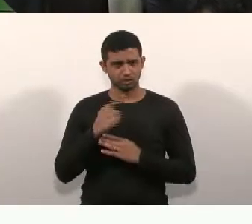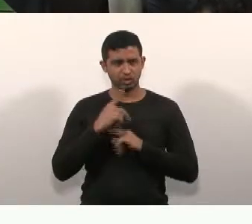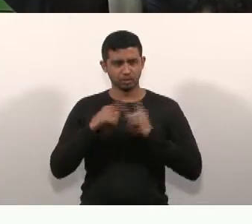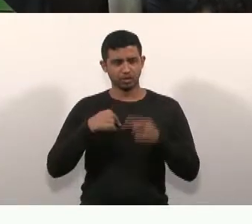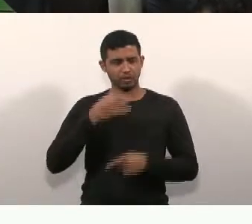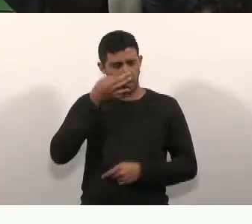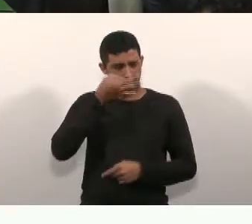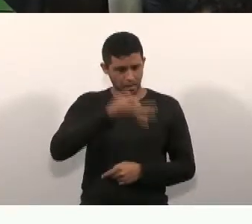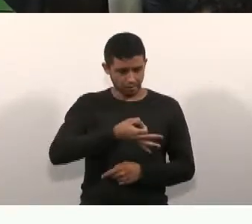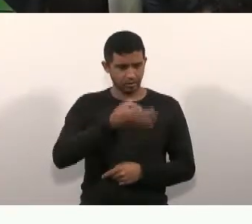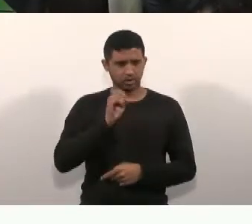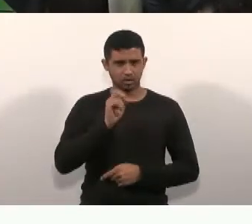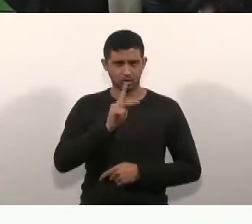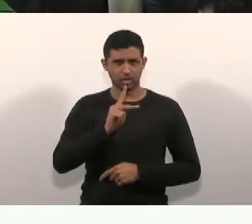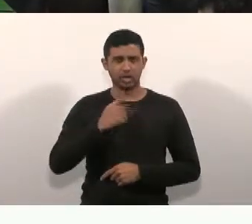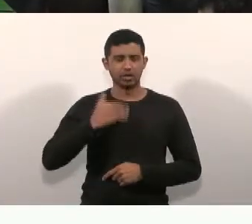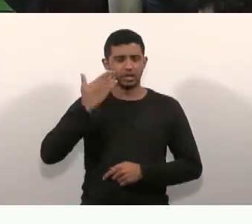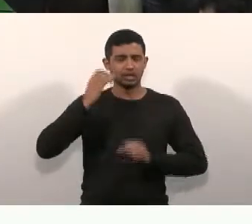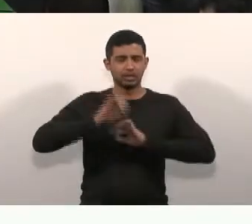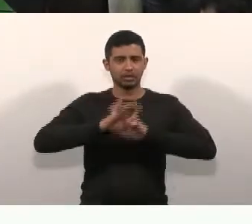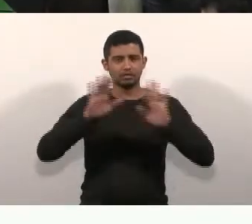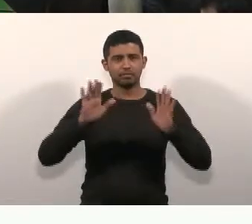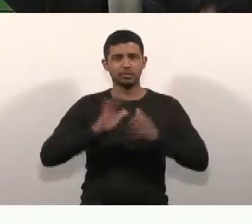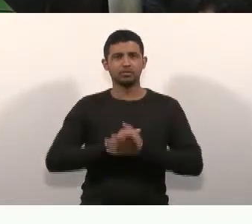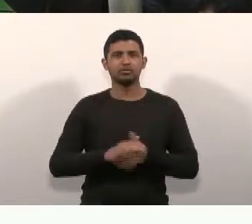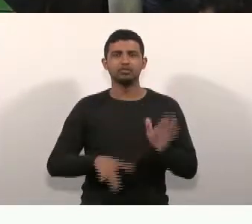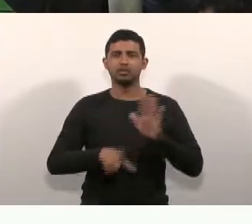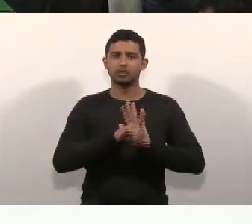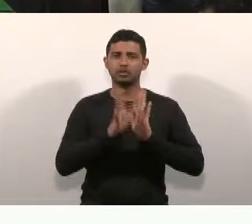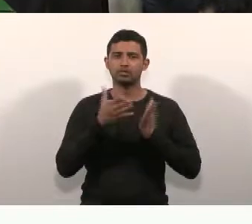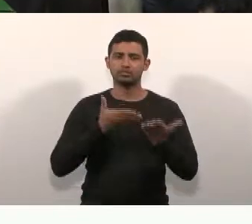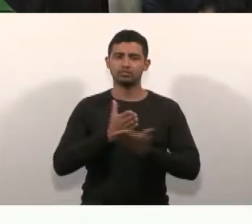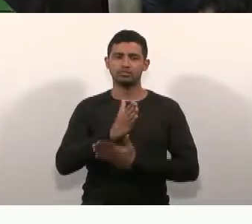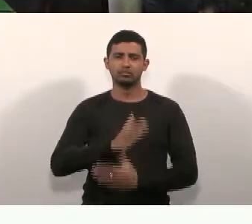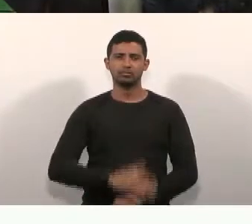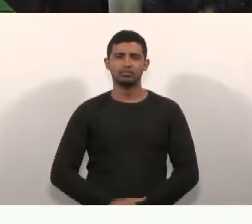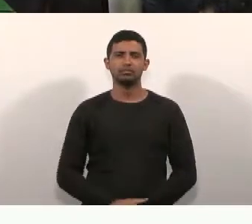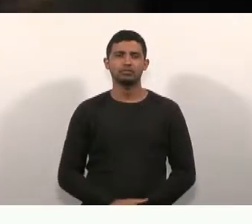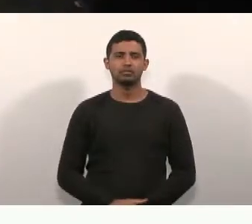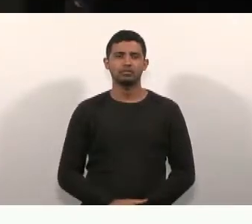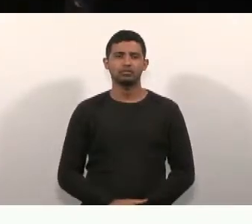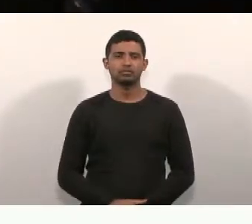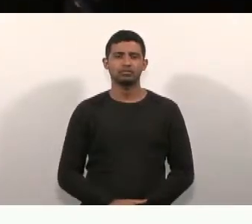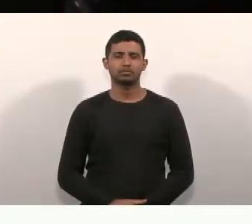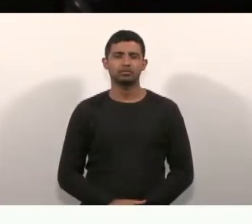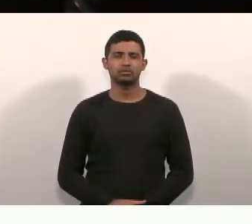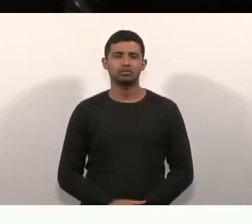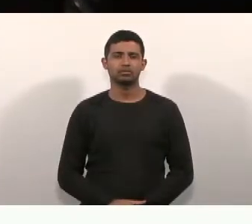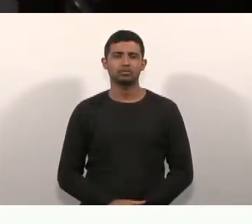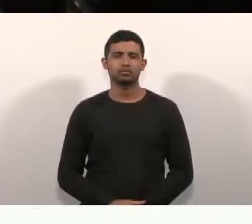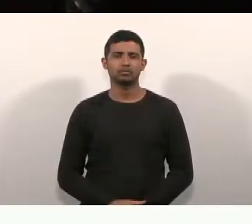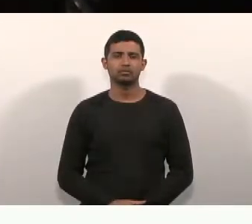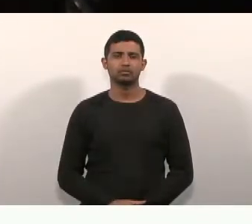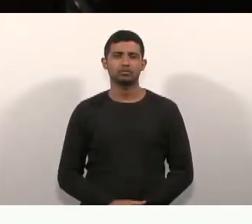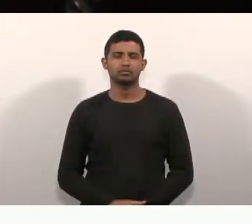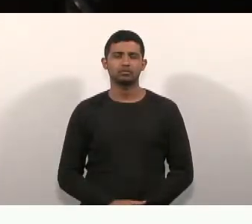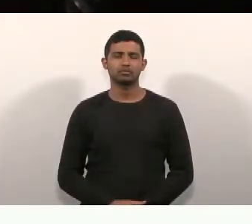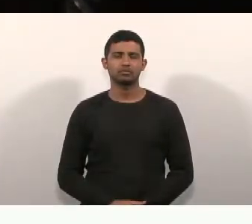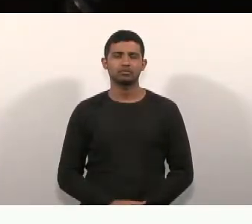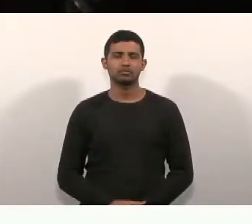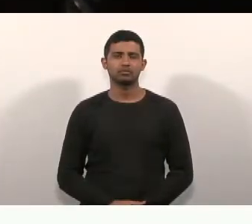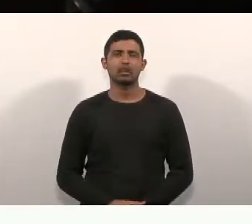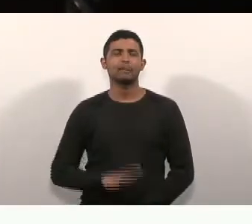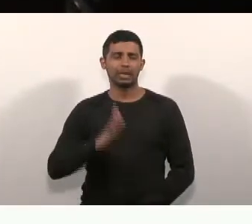só para poder também entender mais sobre a lei em vigência, mas já tendo a inclinação do